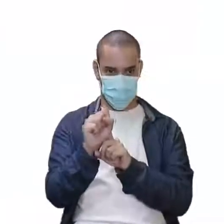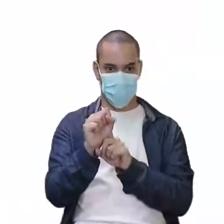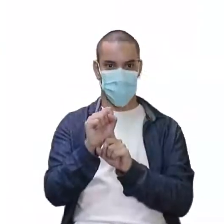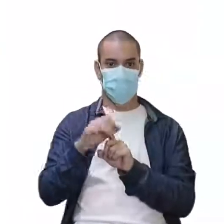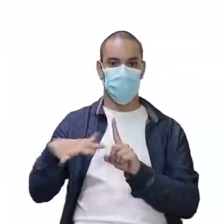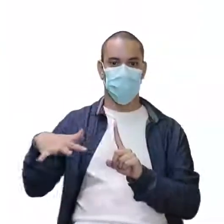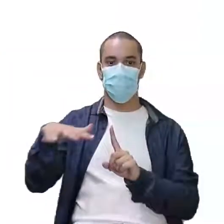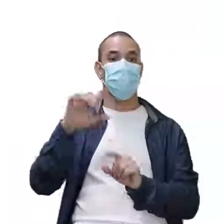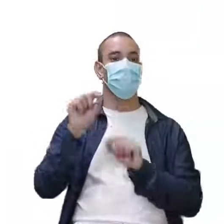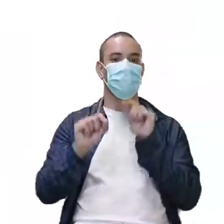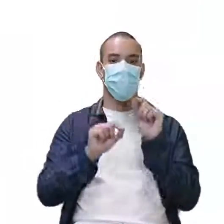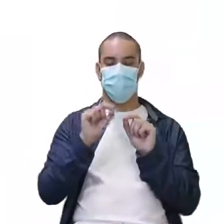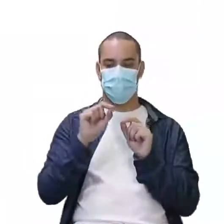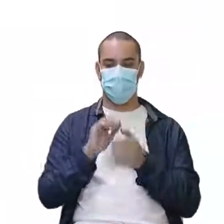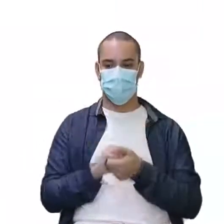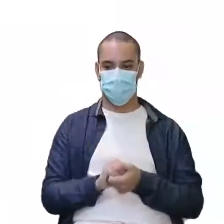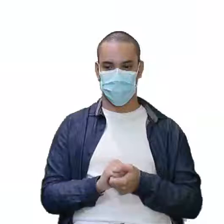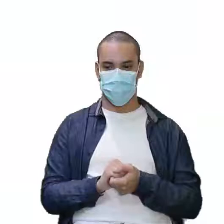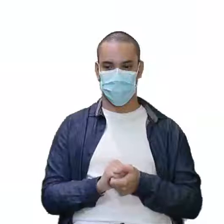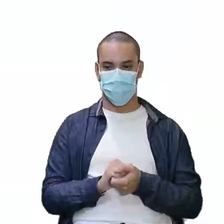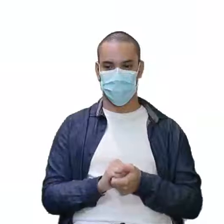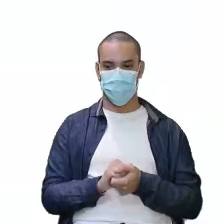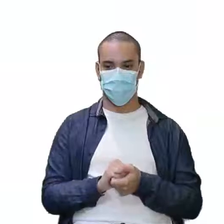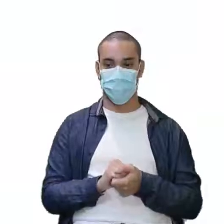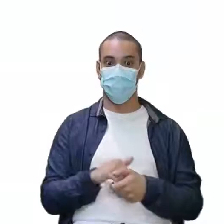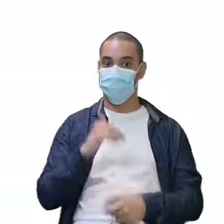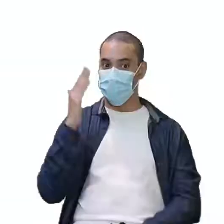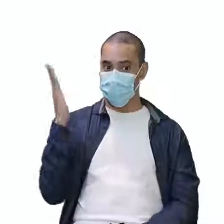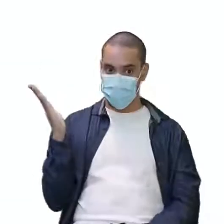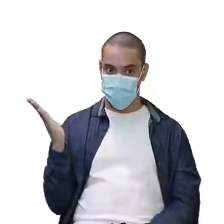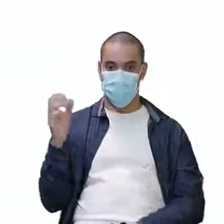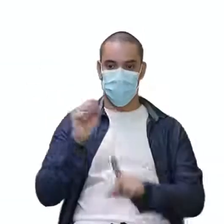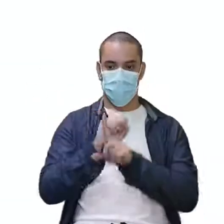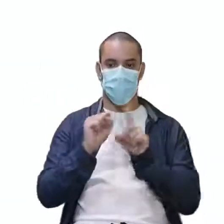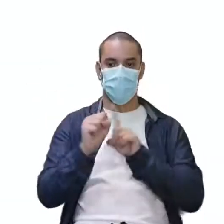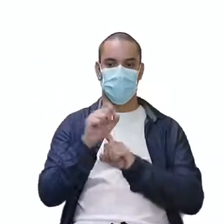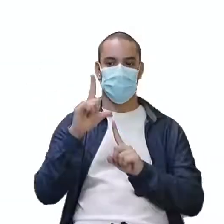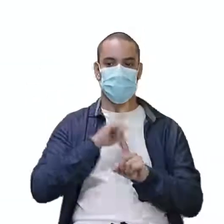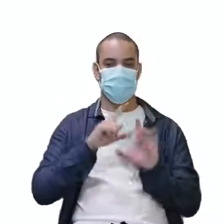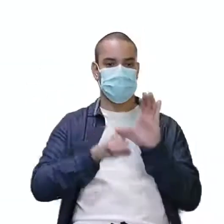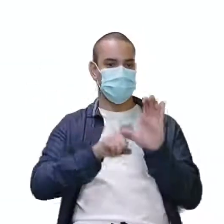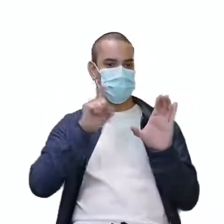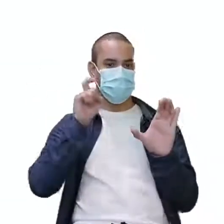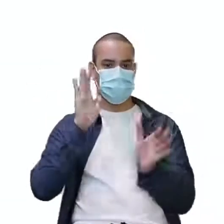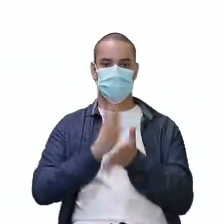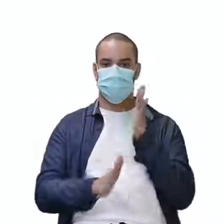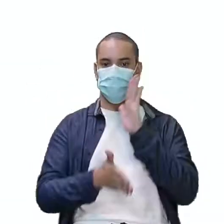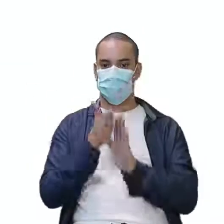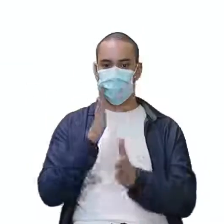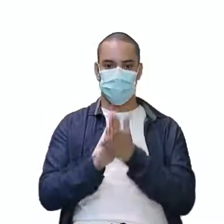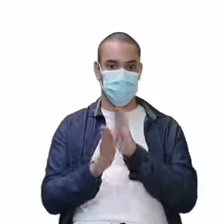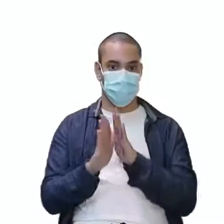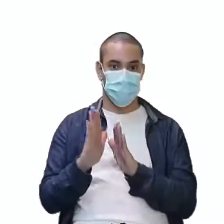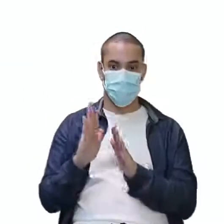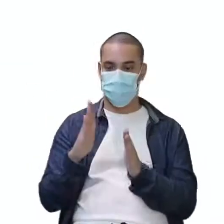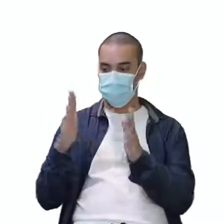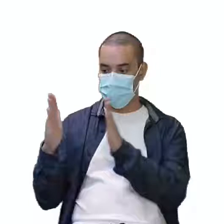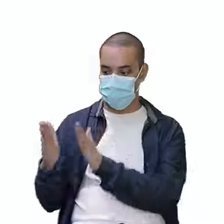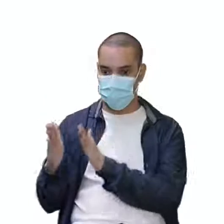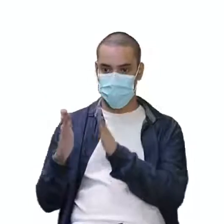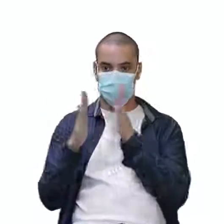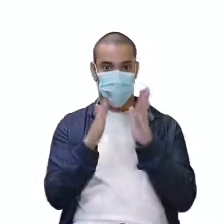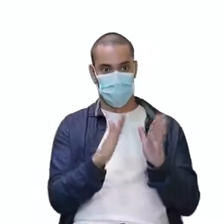amor. Ok. Os indivíduos de uma sociedade têm independência física uns dos